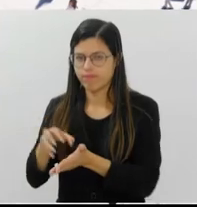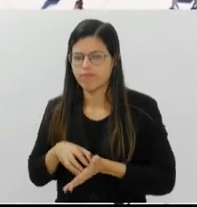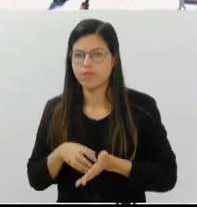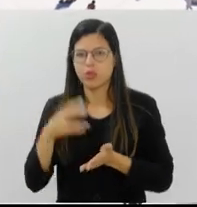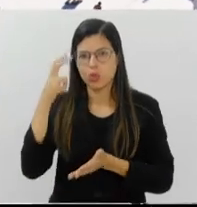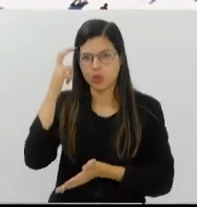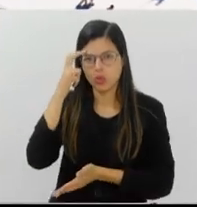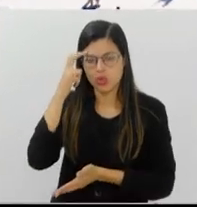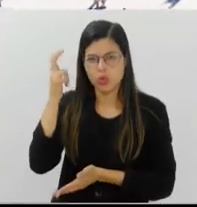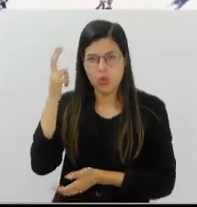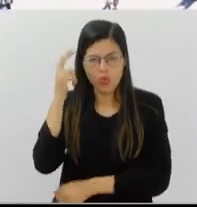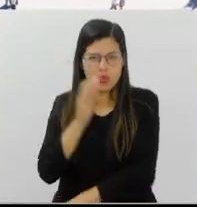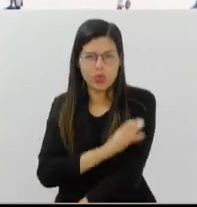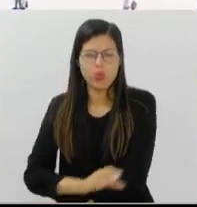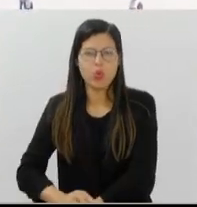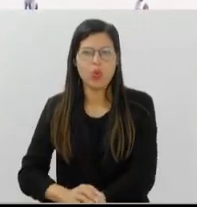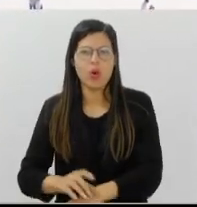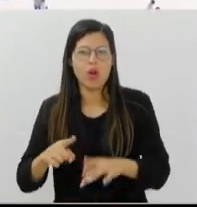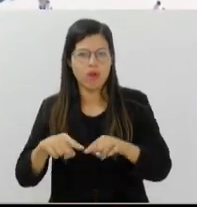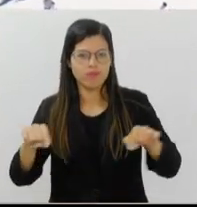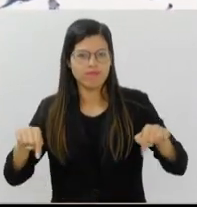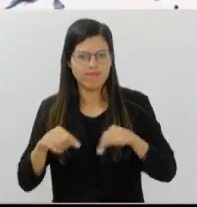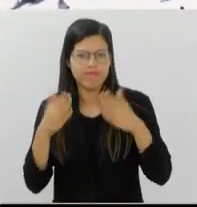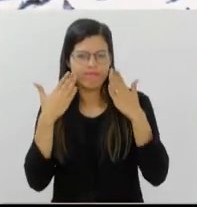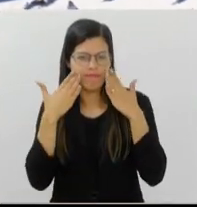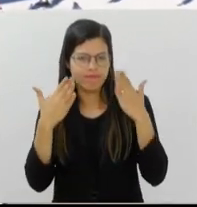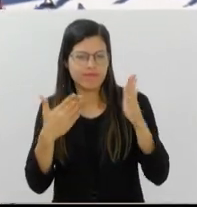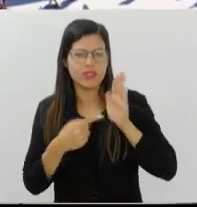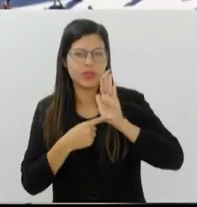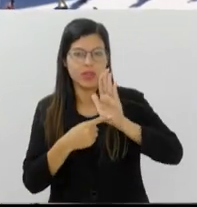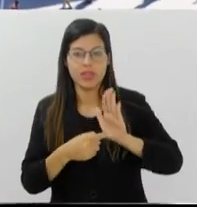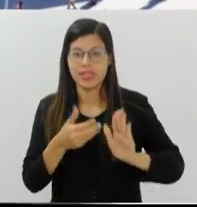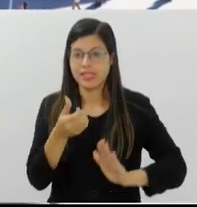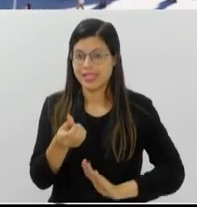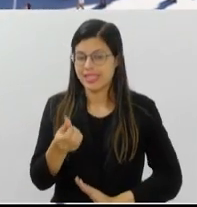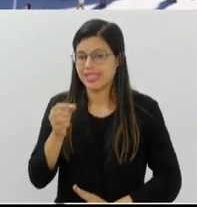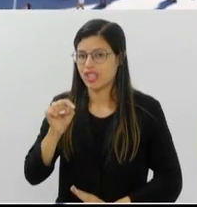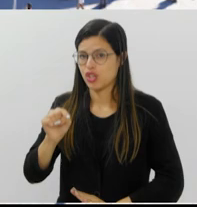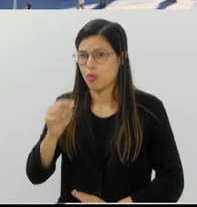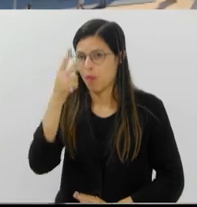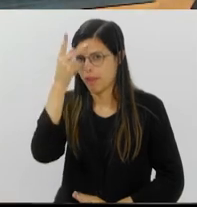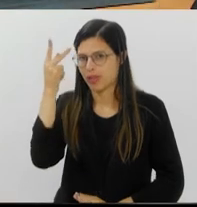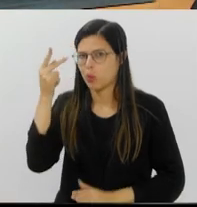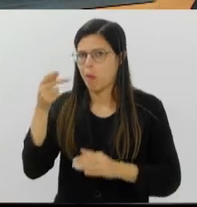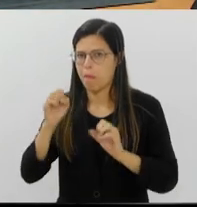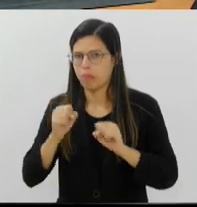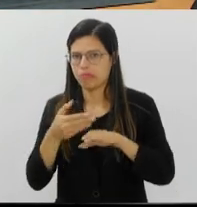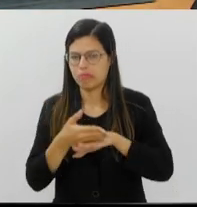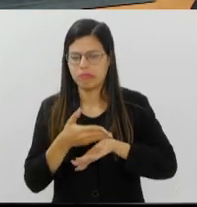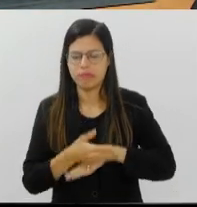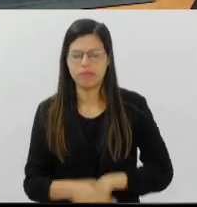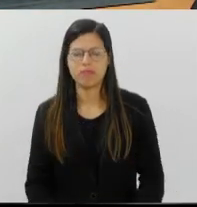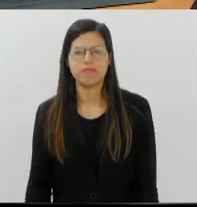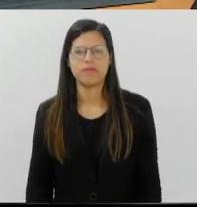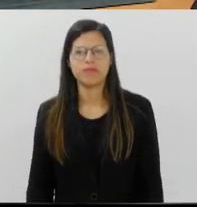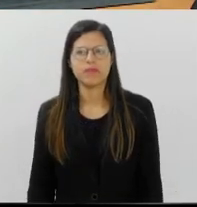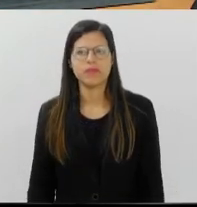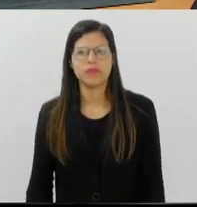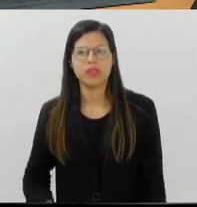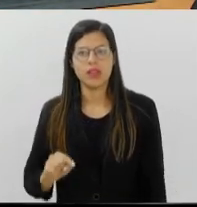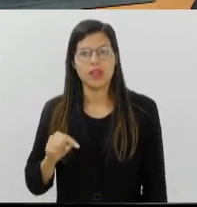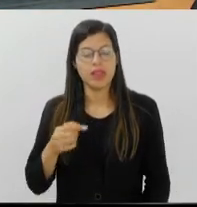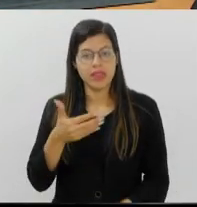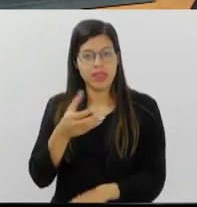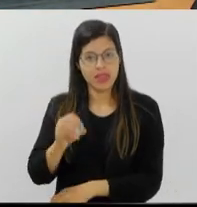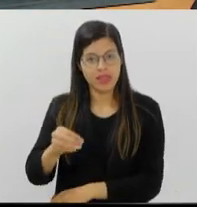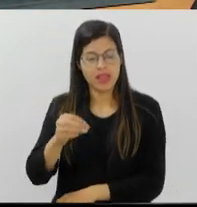uma grande sala de espetáculos com capacidade para até 6 mil pessoas. E daqui a pouco, às 10h30